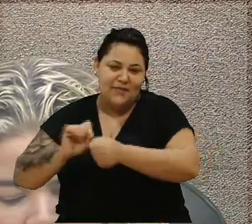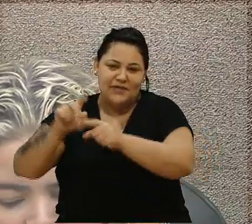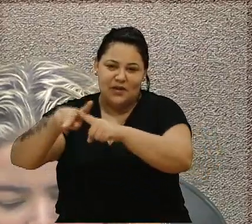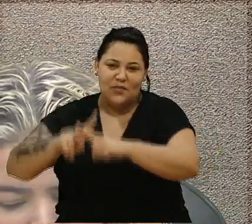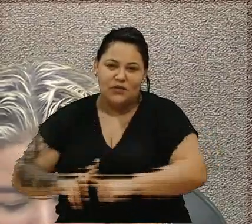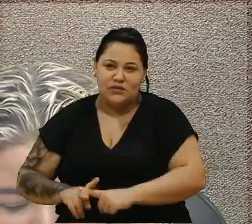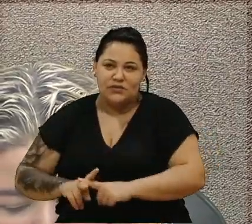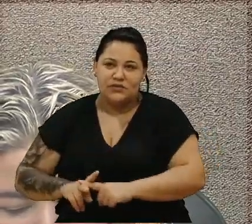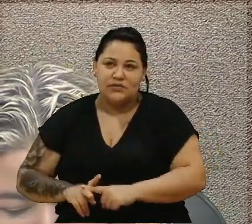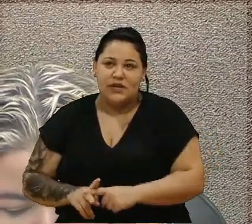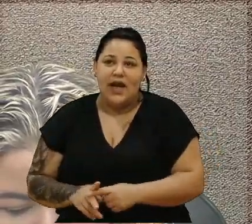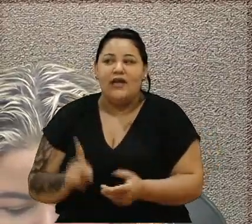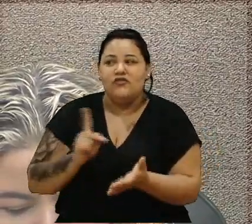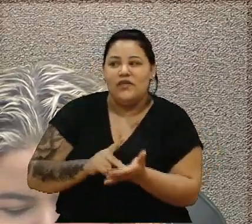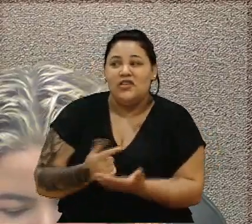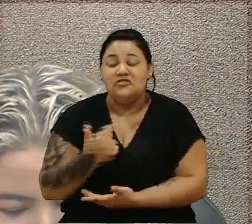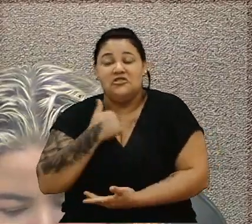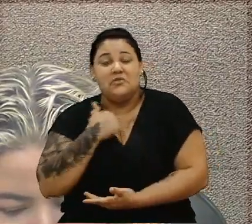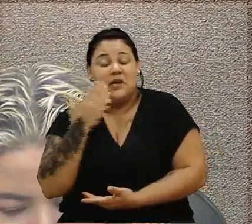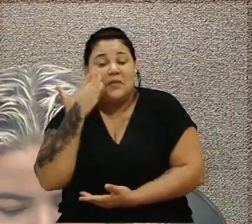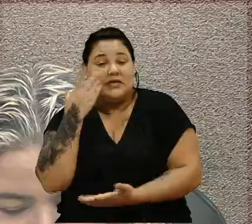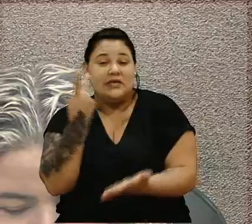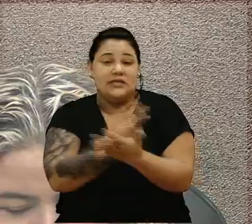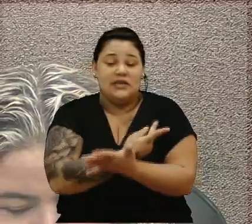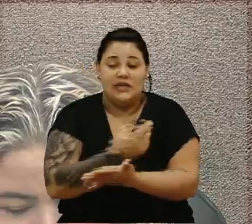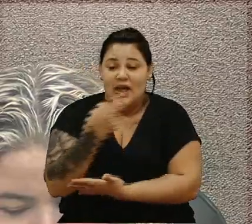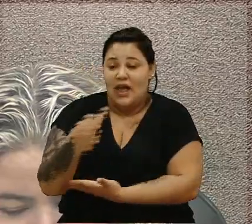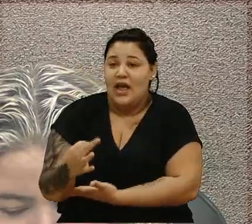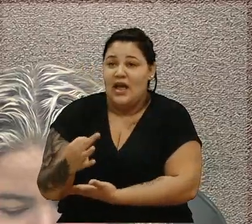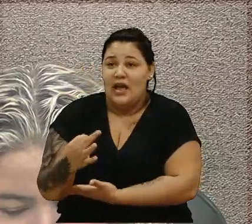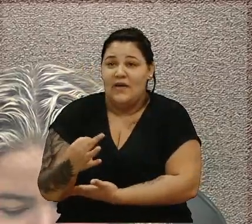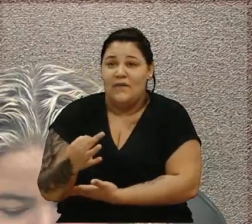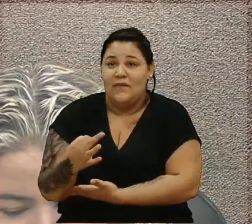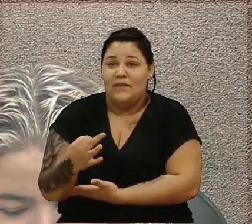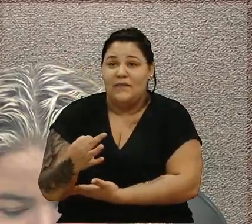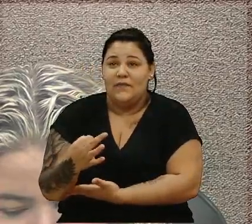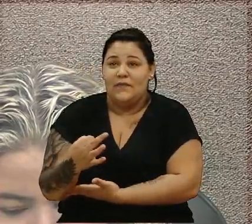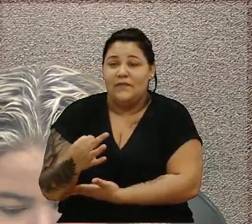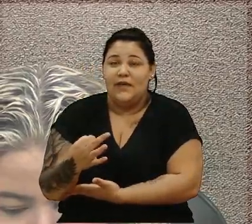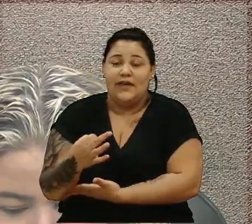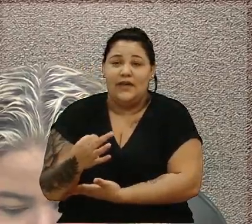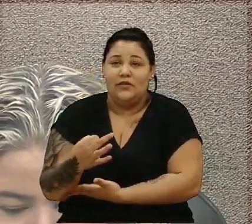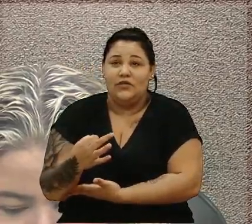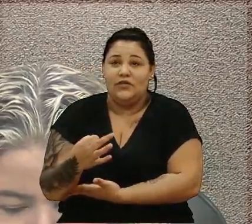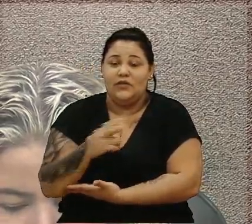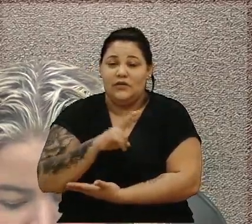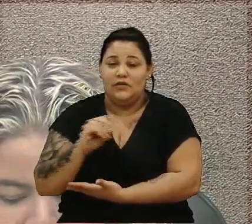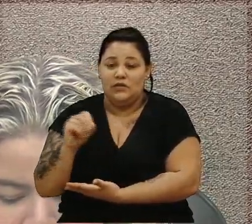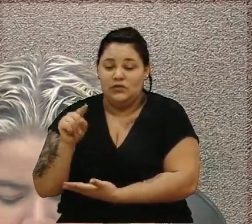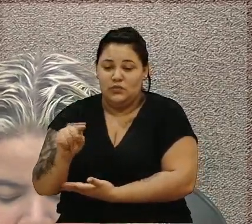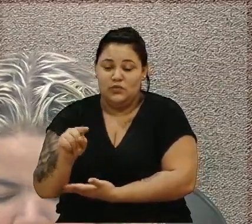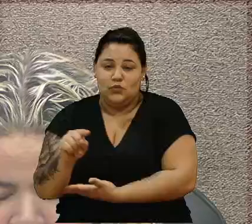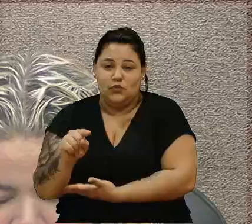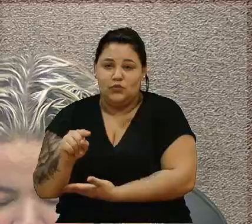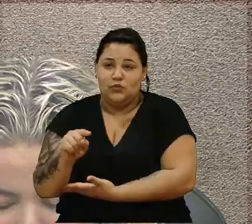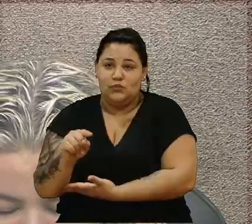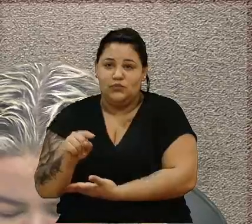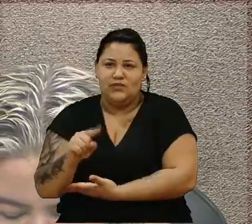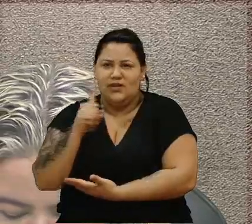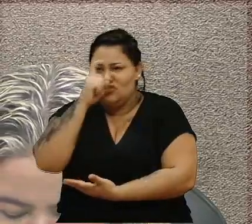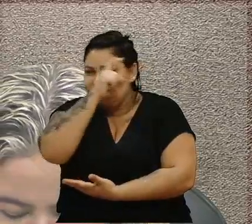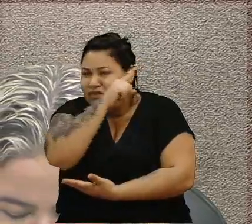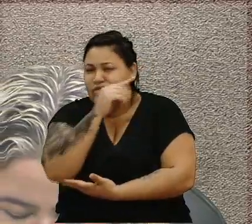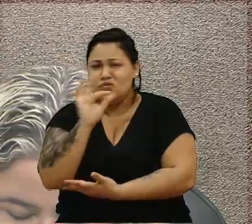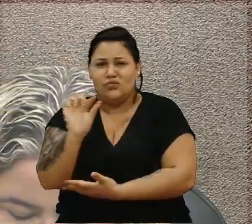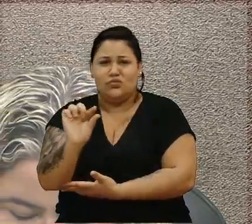E aí eu saberia se está certo ou se está errado os 500 mil, vereador Rafael. Assim, fica um pouco difícil.